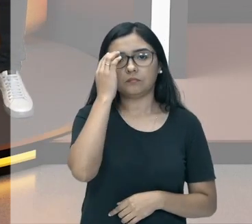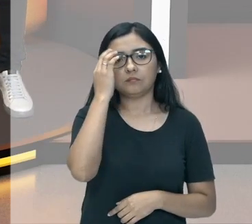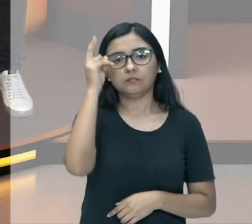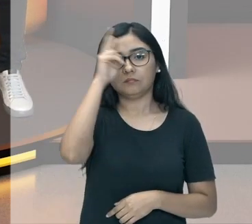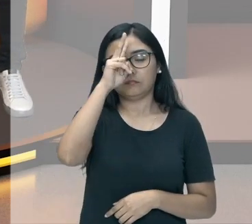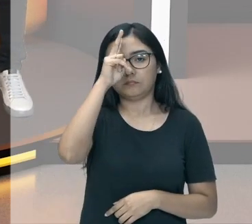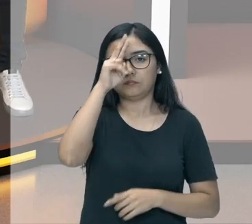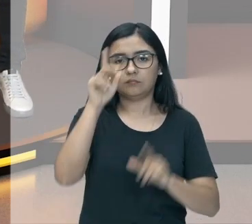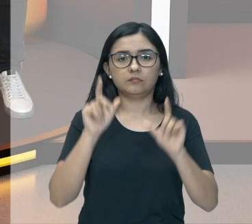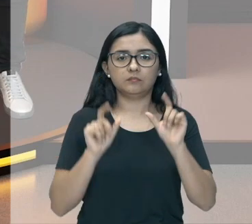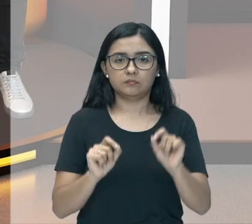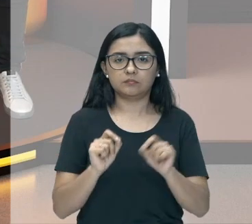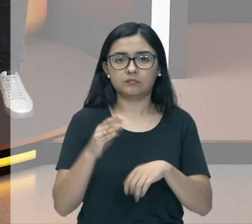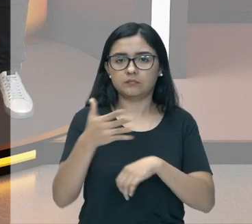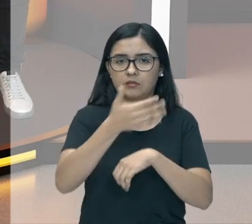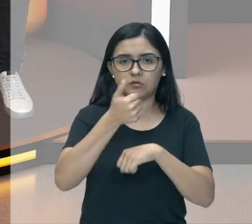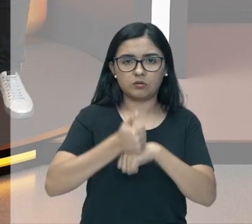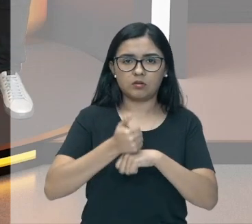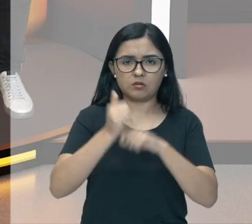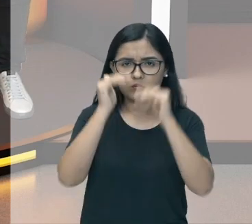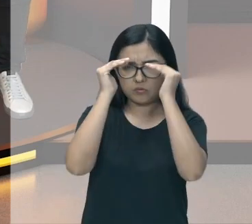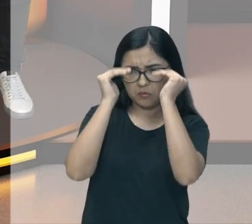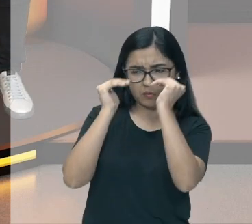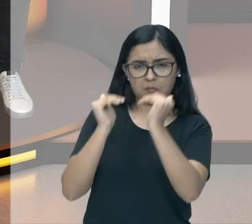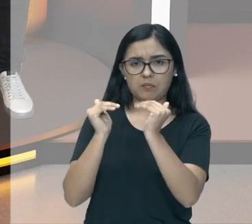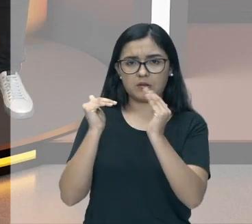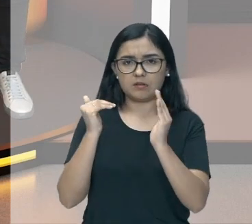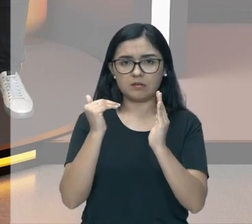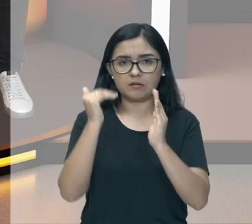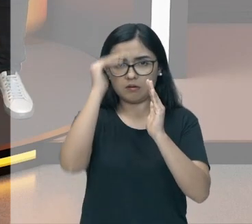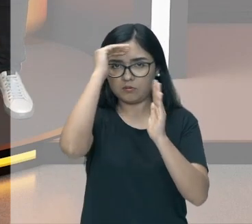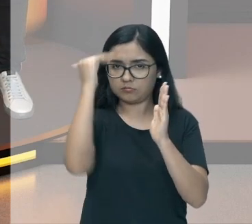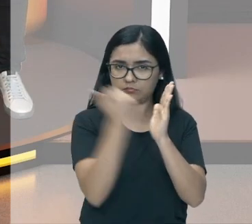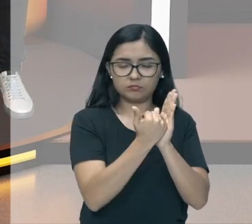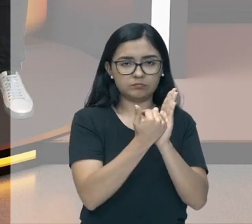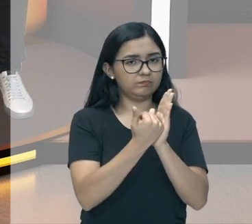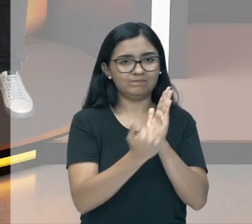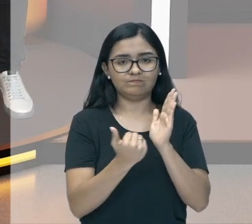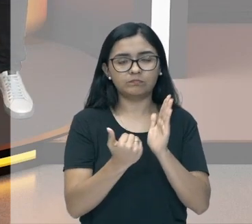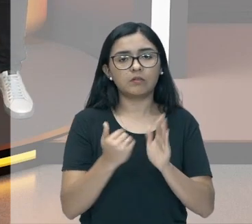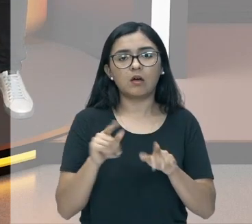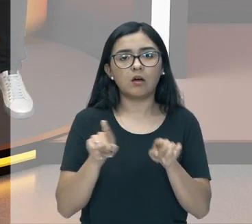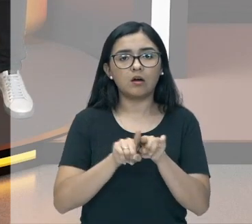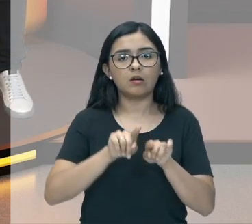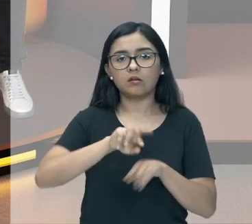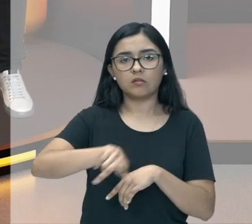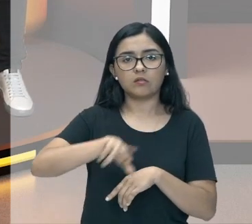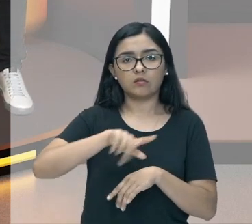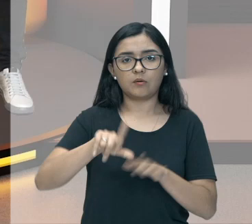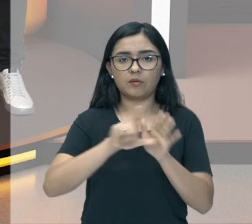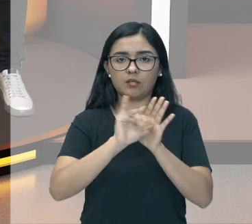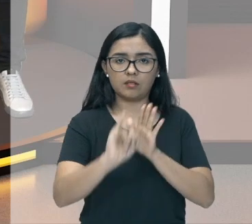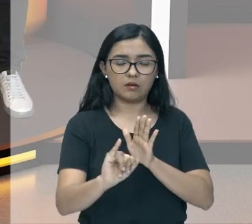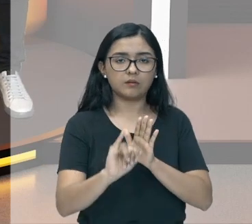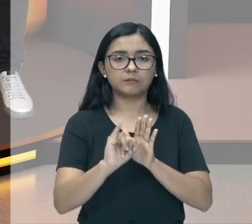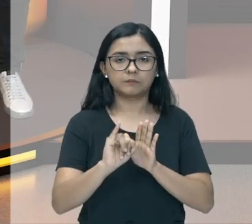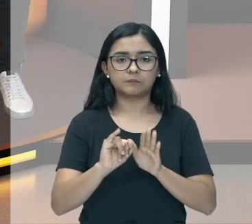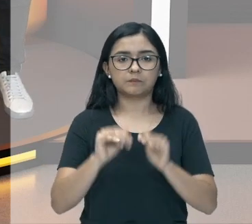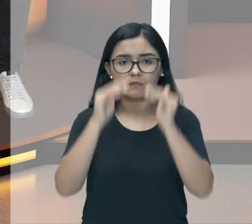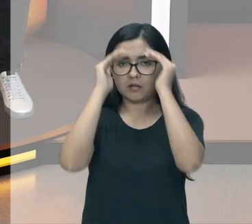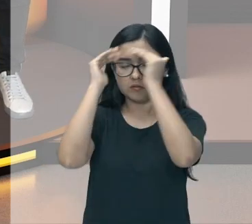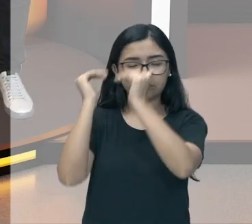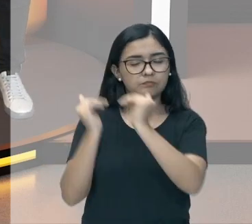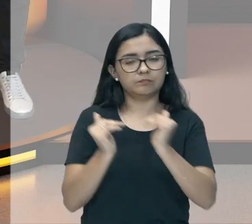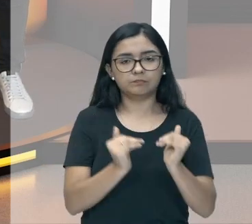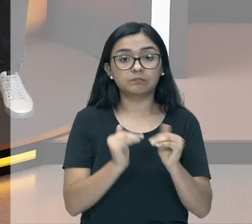colônias não obedeciam essas leis, já que o contrabando corria solto. E aí a Inglaterra